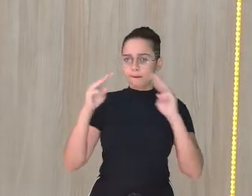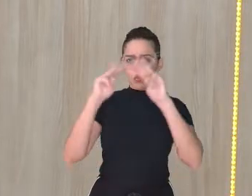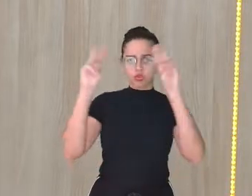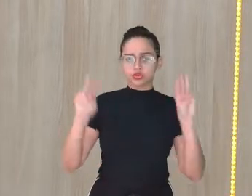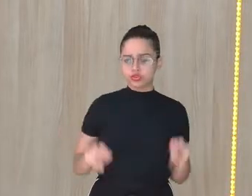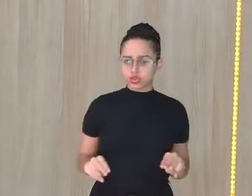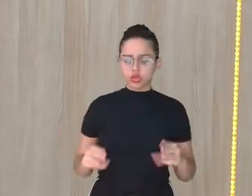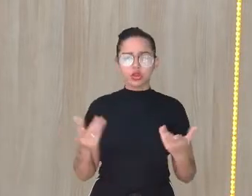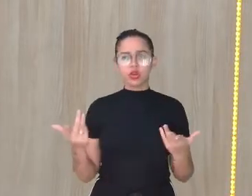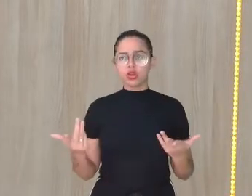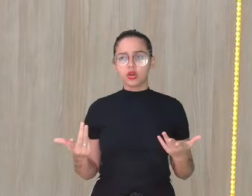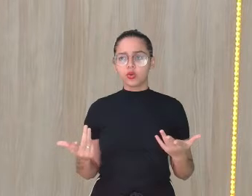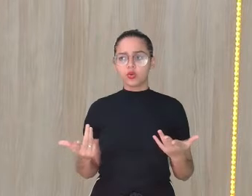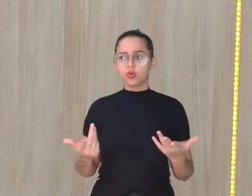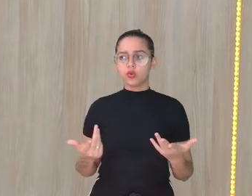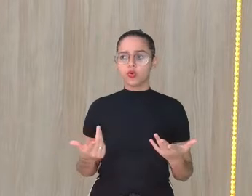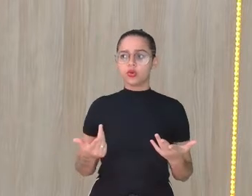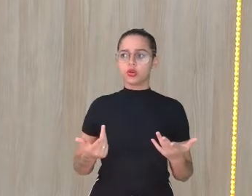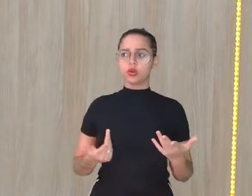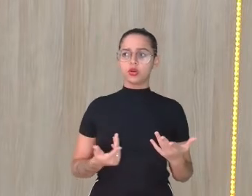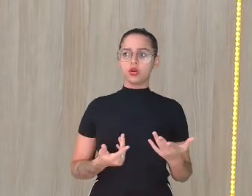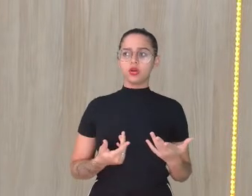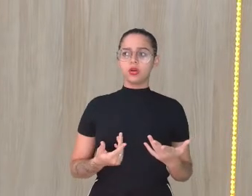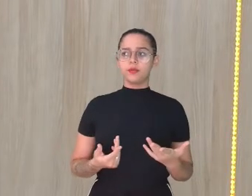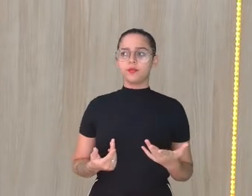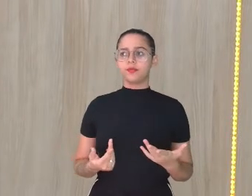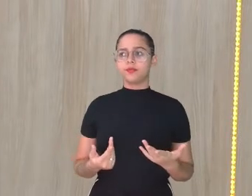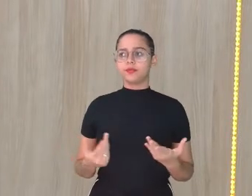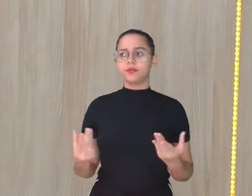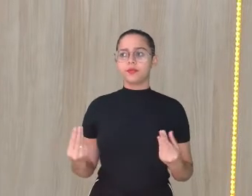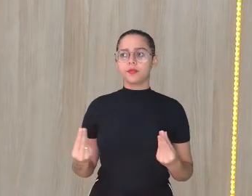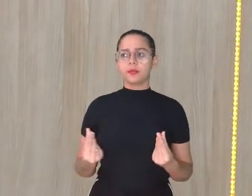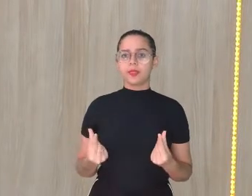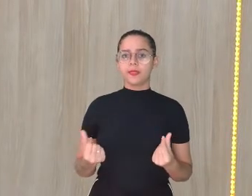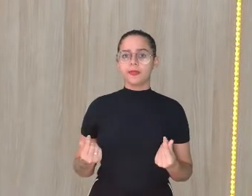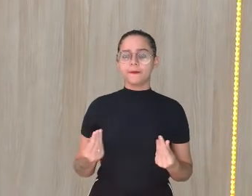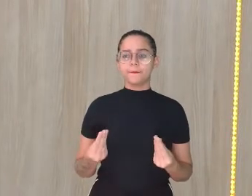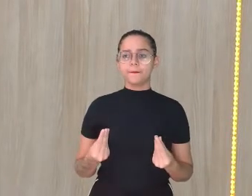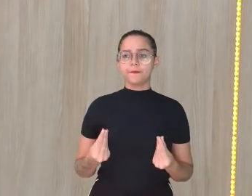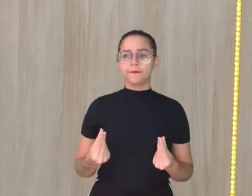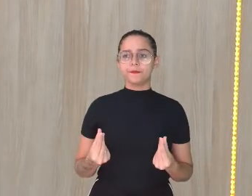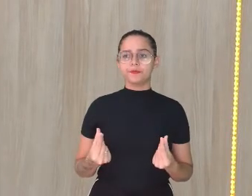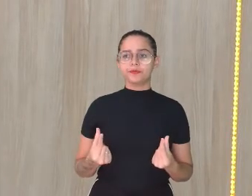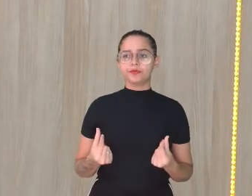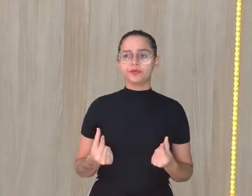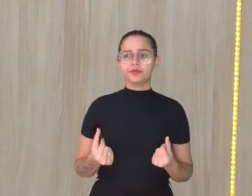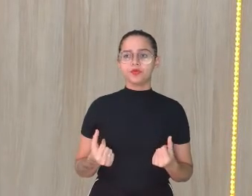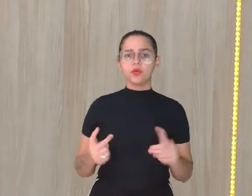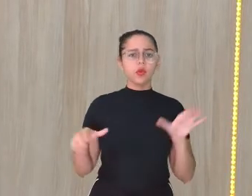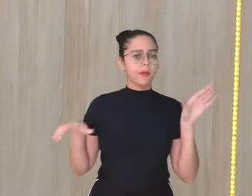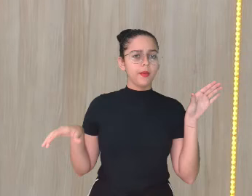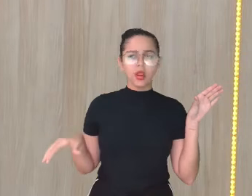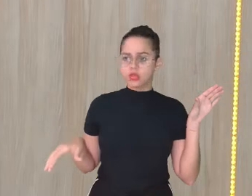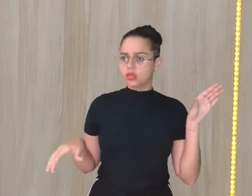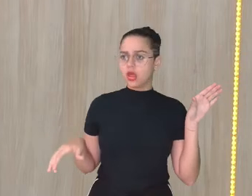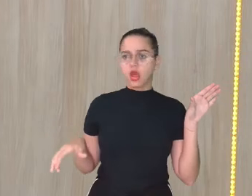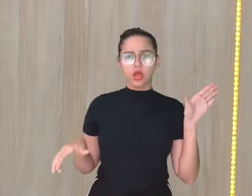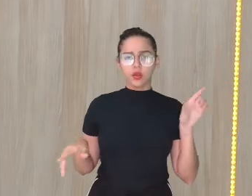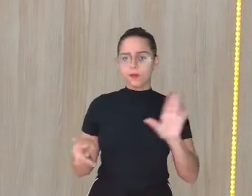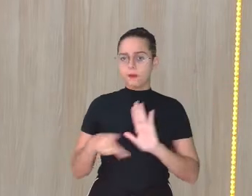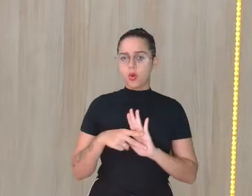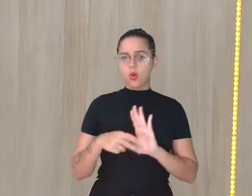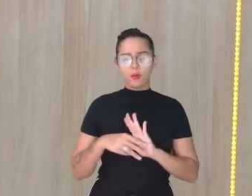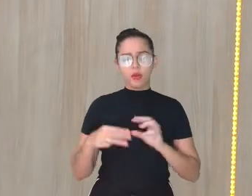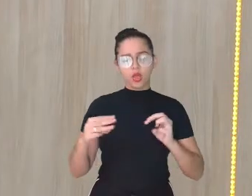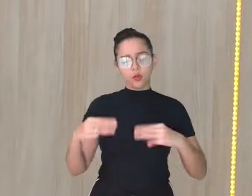vai ficar, onde vão ficar, né, a esplanada do